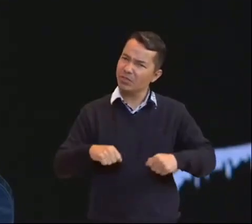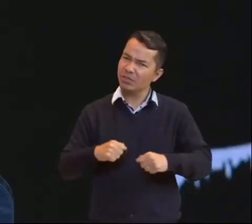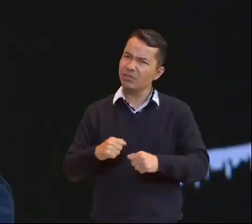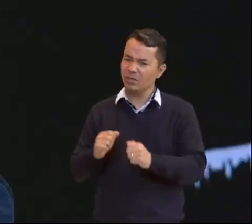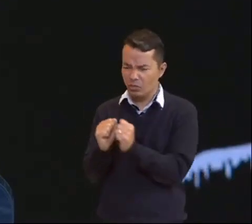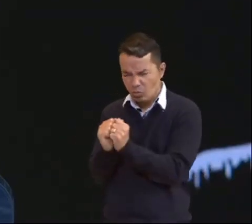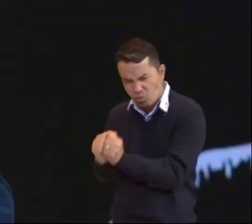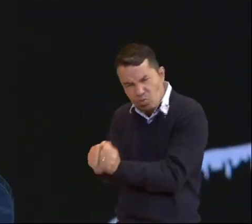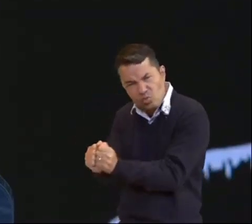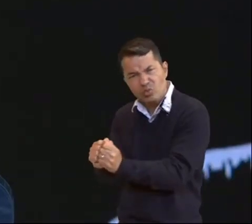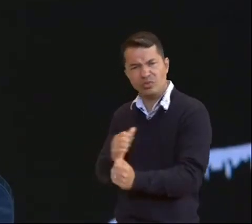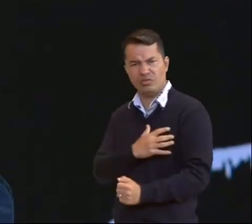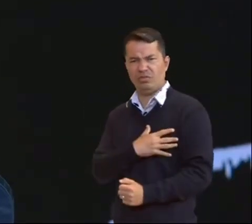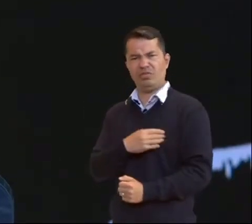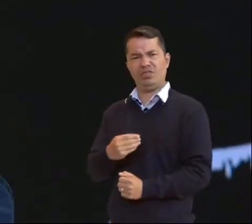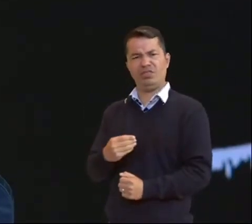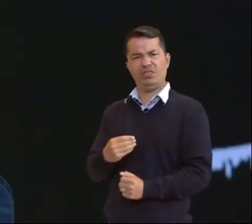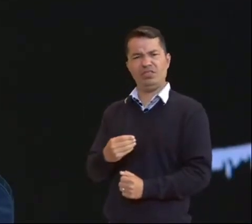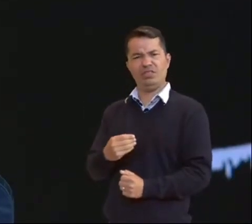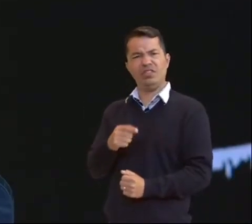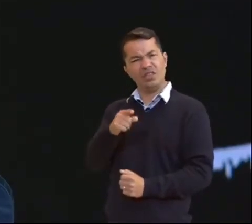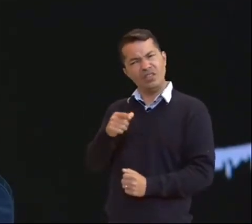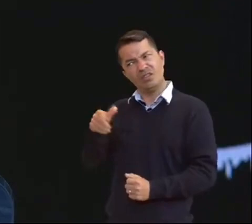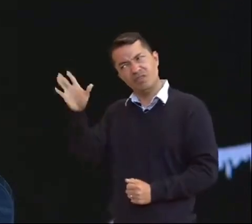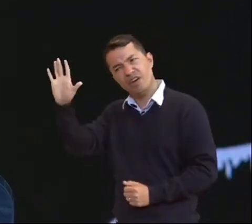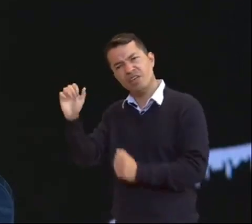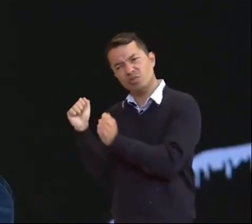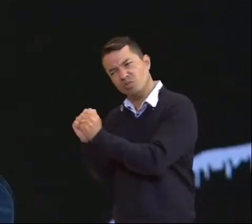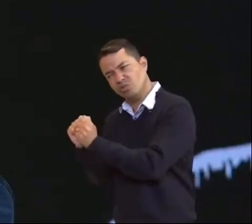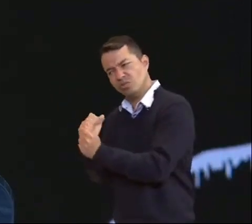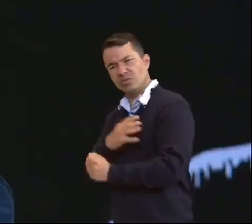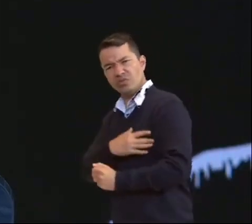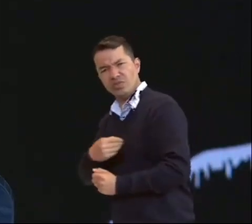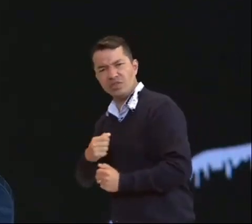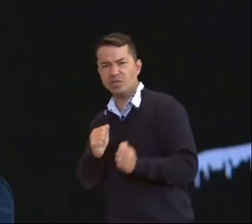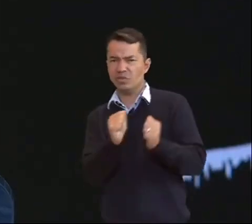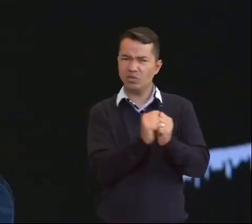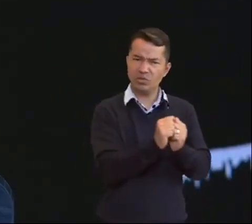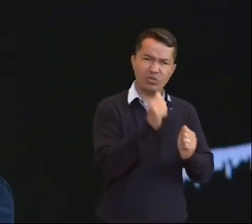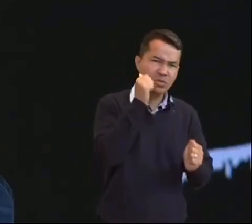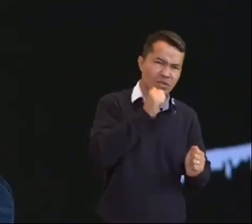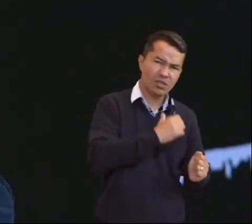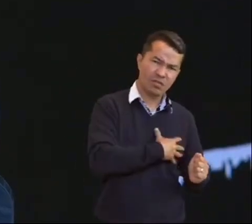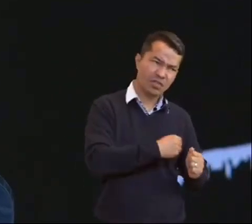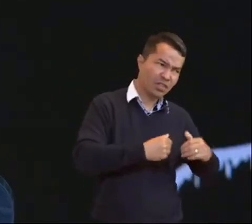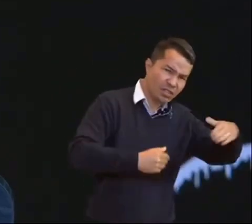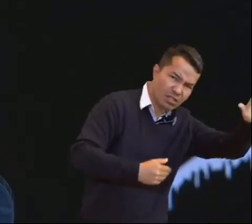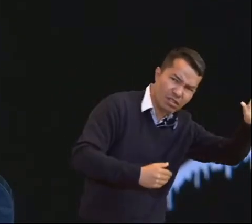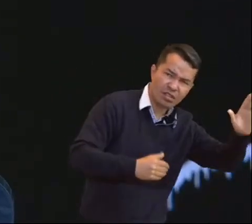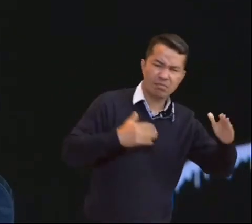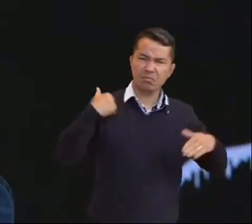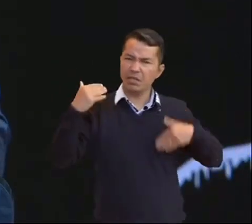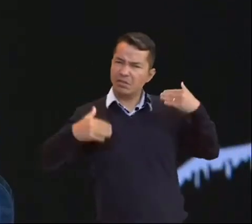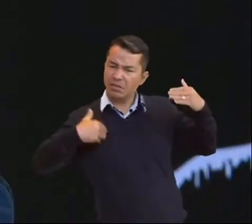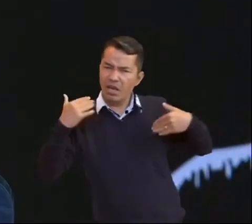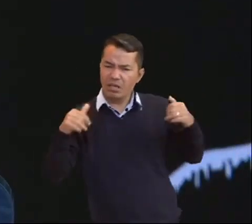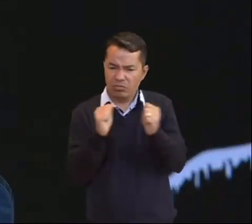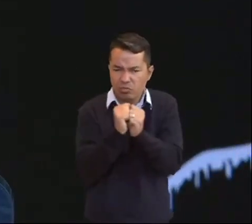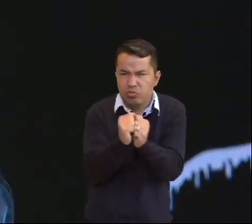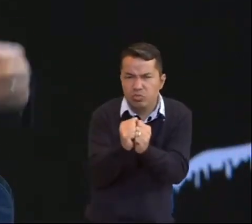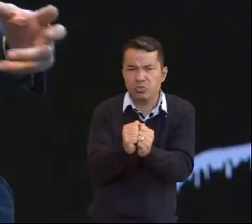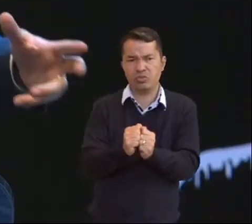seu filho, saia só com a sua filha, só com o seu filho, ministre na vida deles, e a fé vai ser